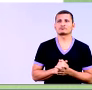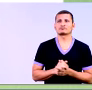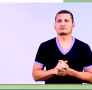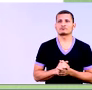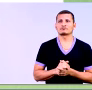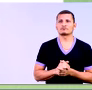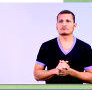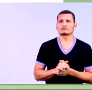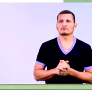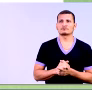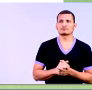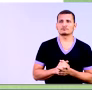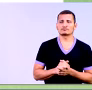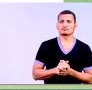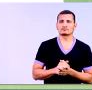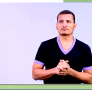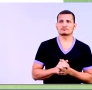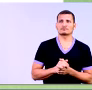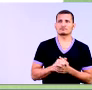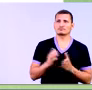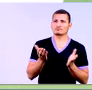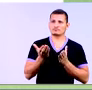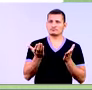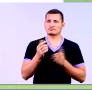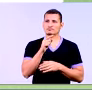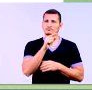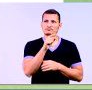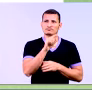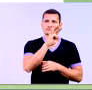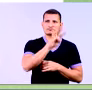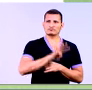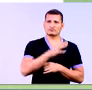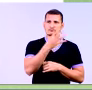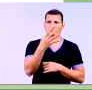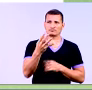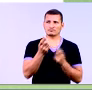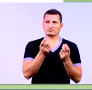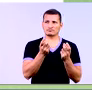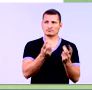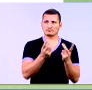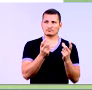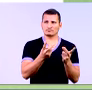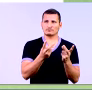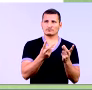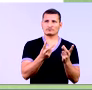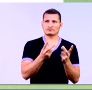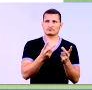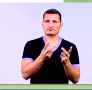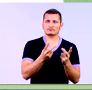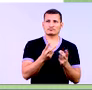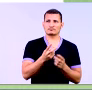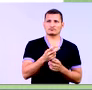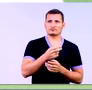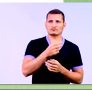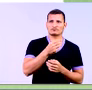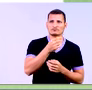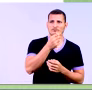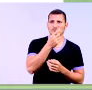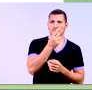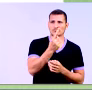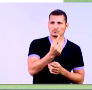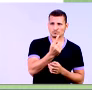situação que nós tínhamos no slide anterior. Agora, aqui nós temos já a tabela venda alterada. Então perceba que aqui NR venda é